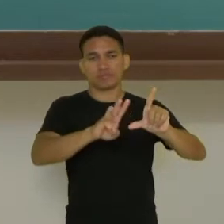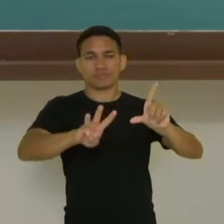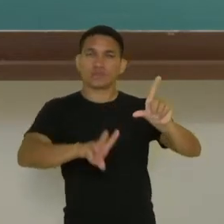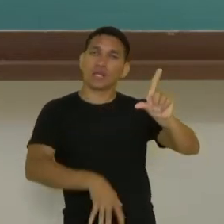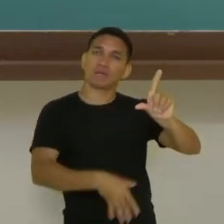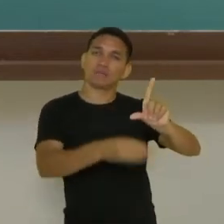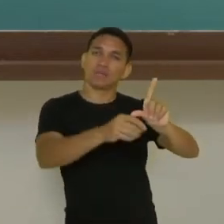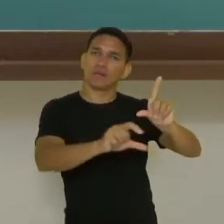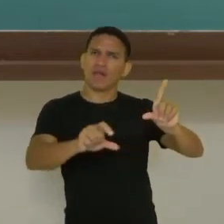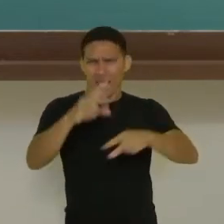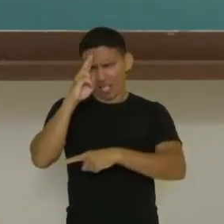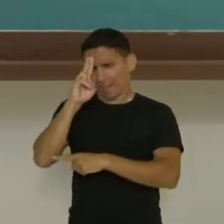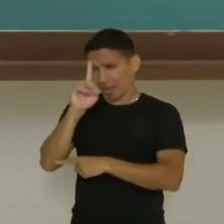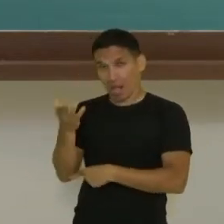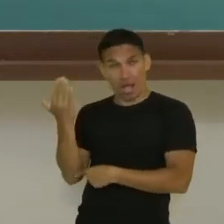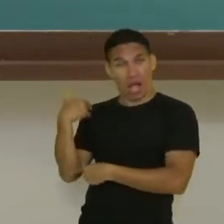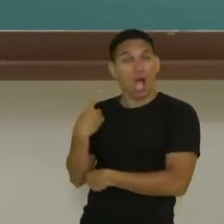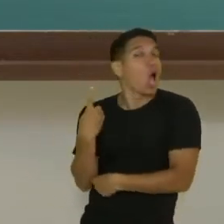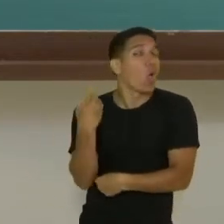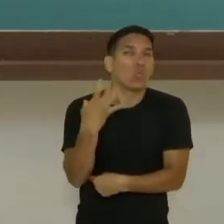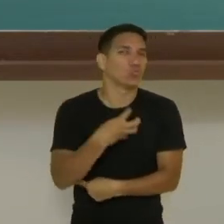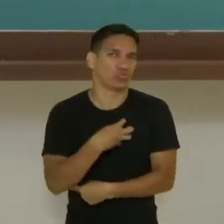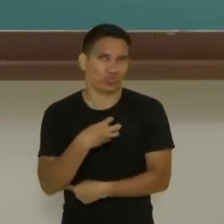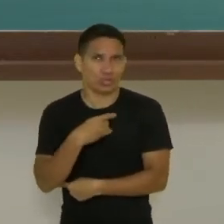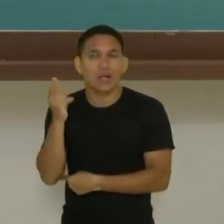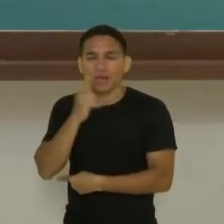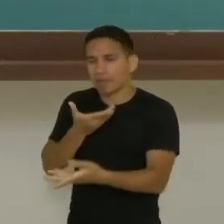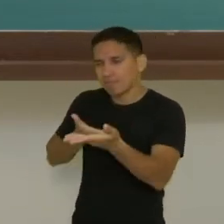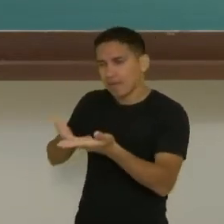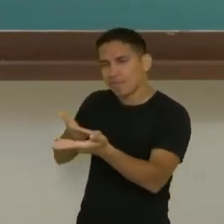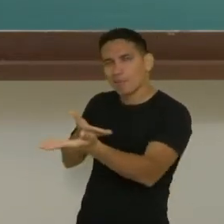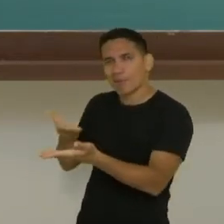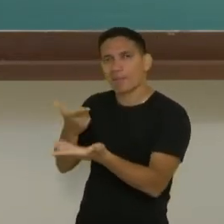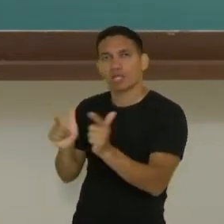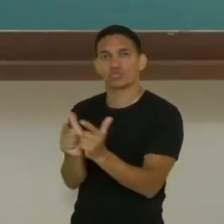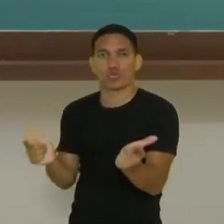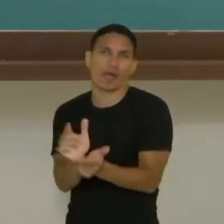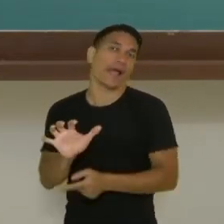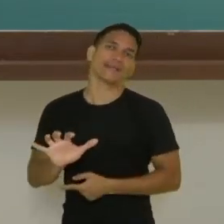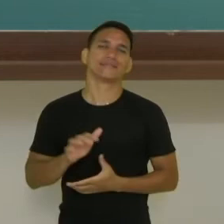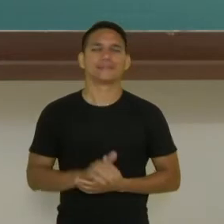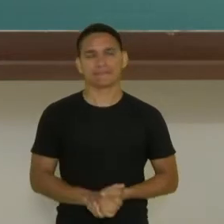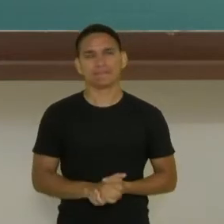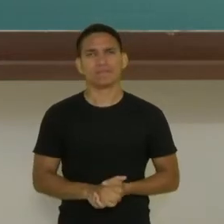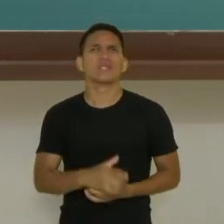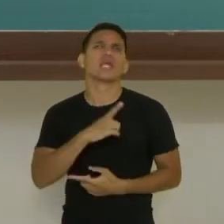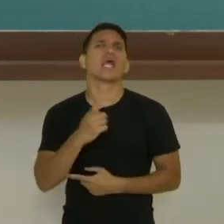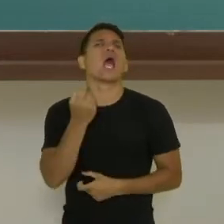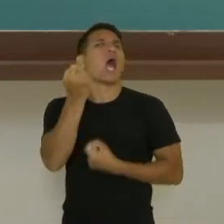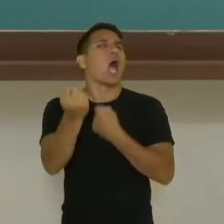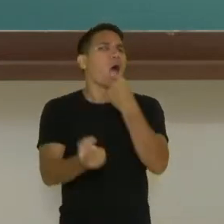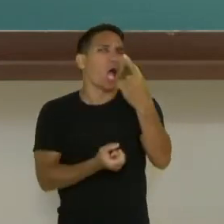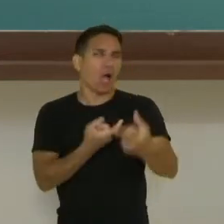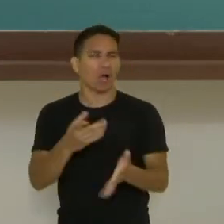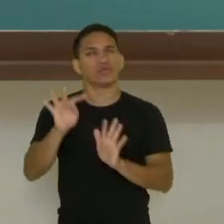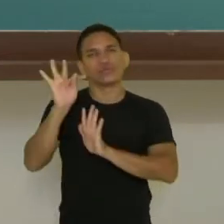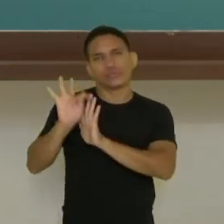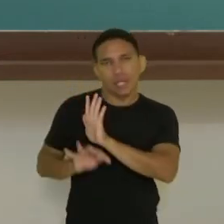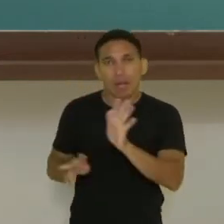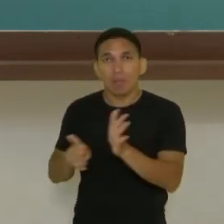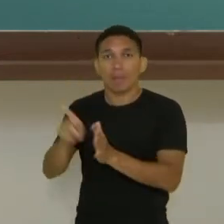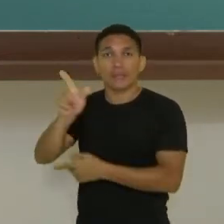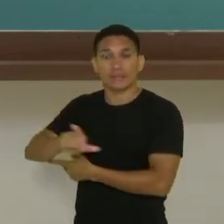que antigamente era a única forma de interagir com os jornais. Existem alguns textos da